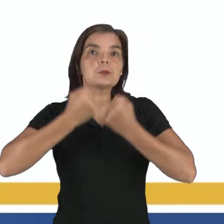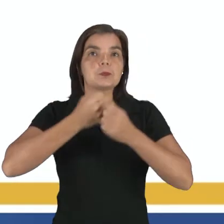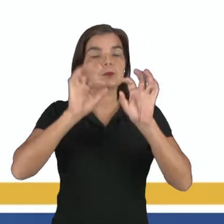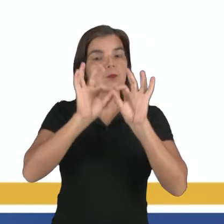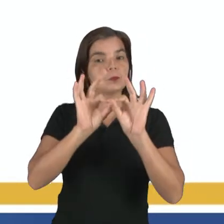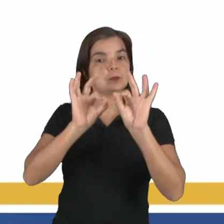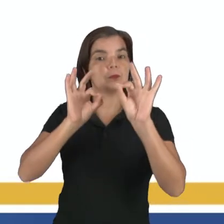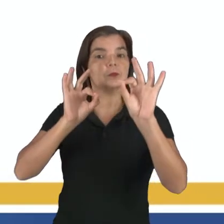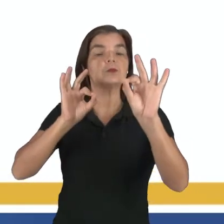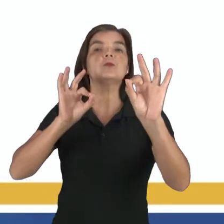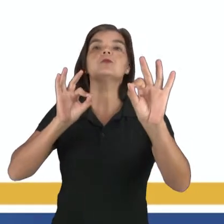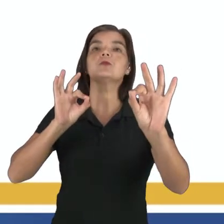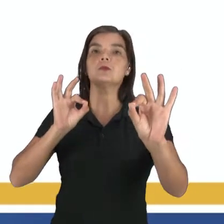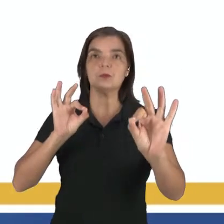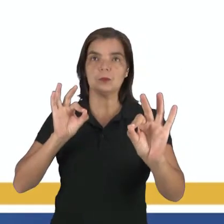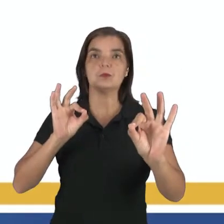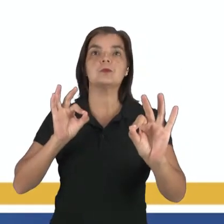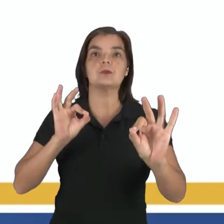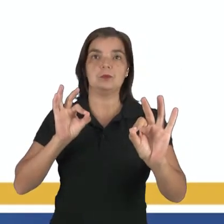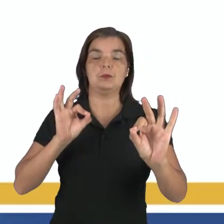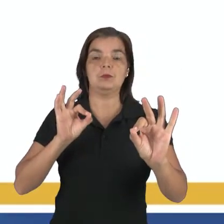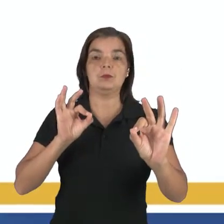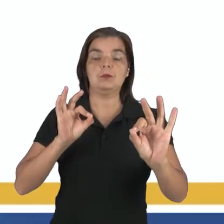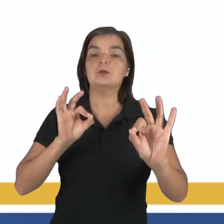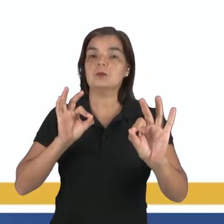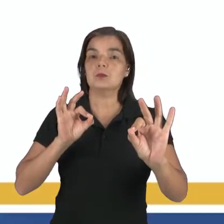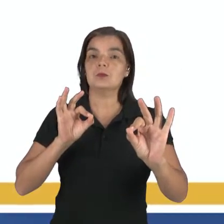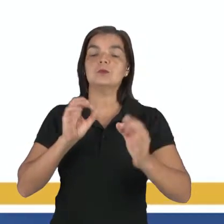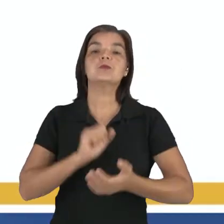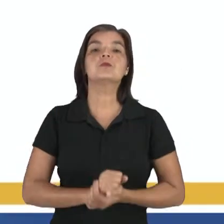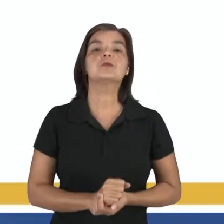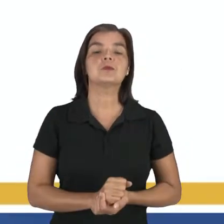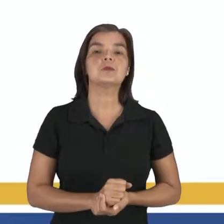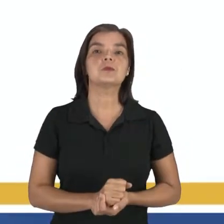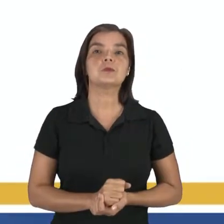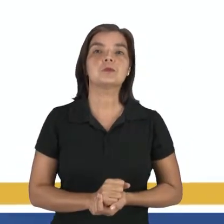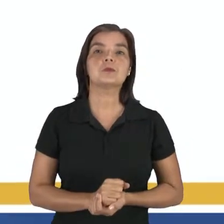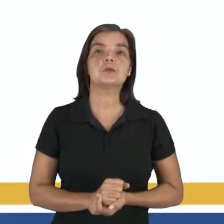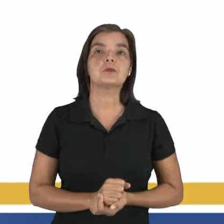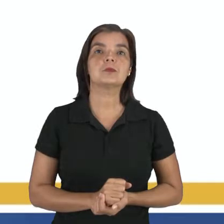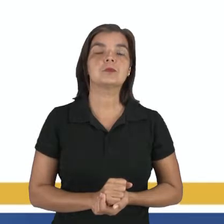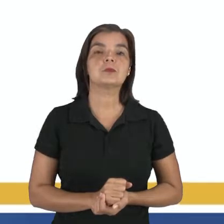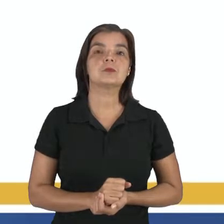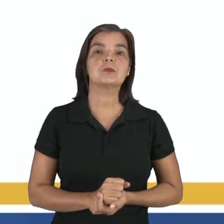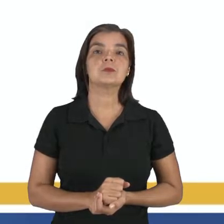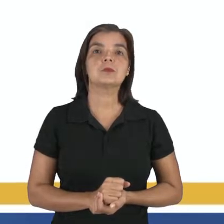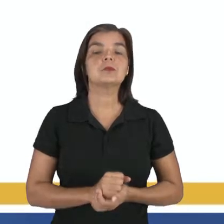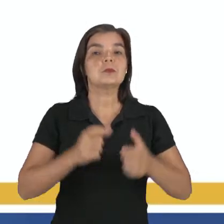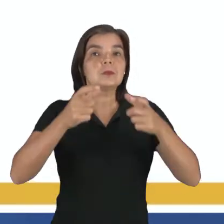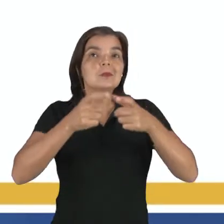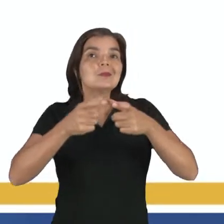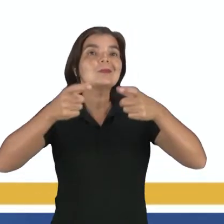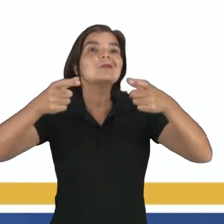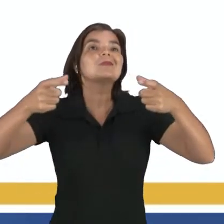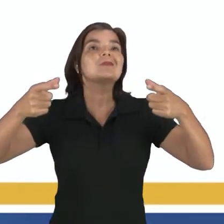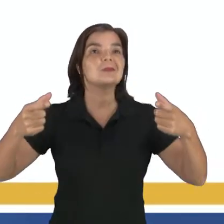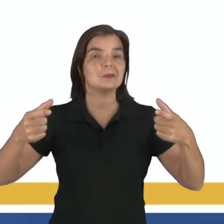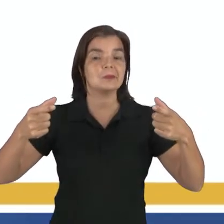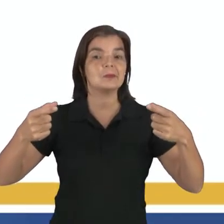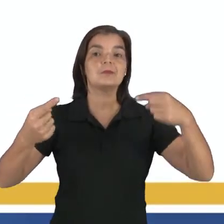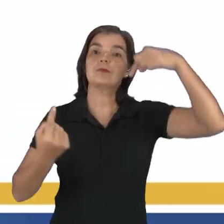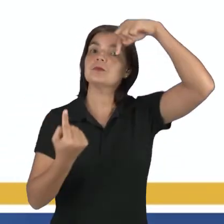um automóvel EA distância percorrida pelo pela desculpa por eles